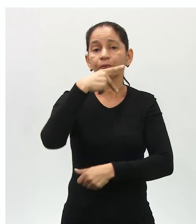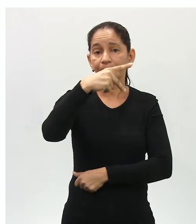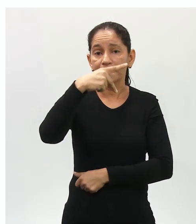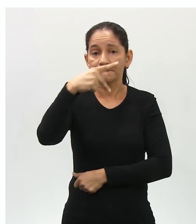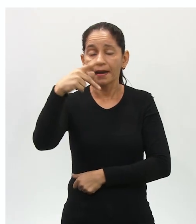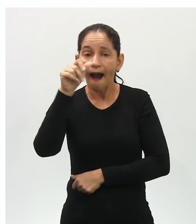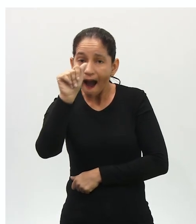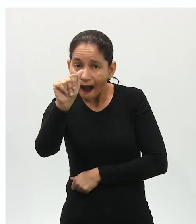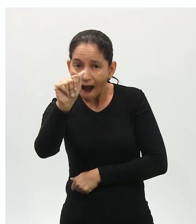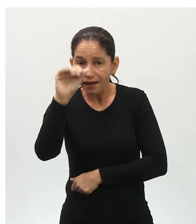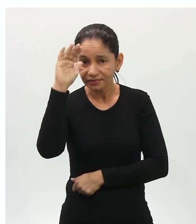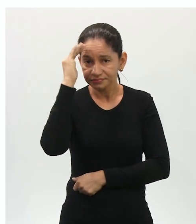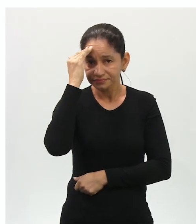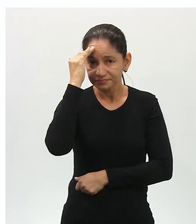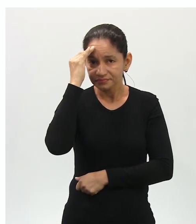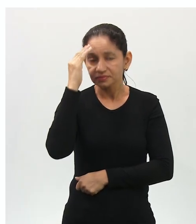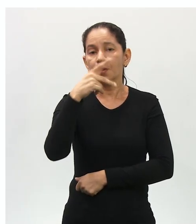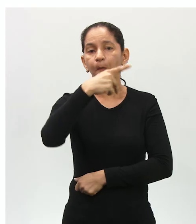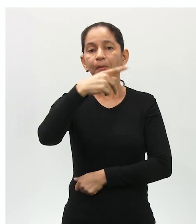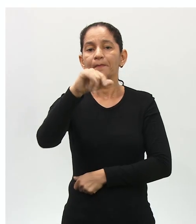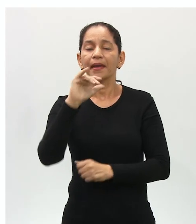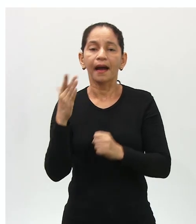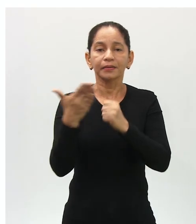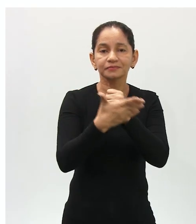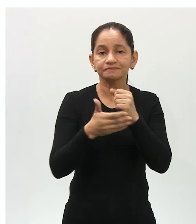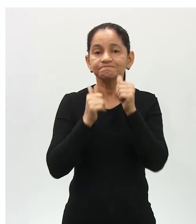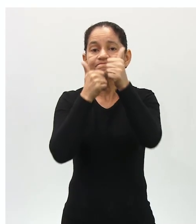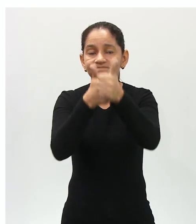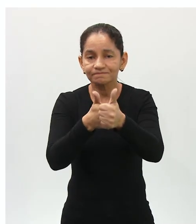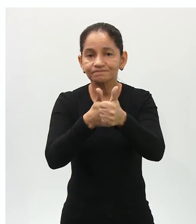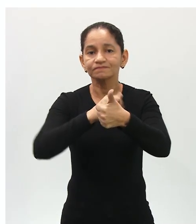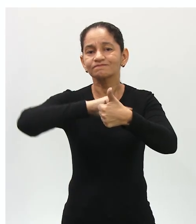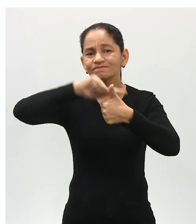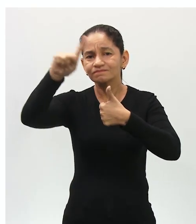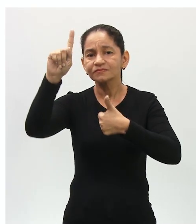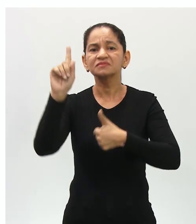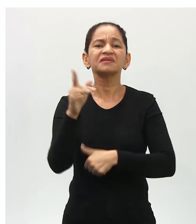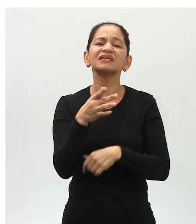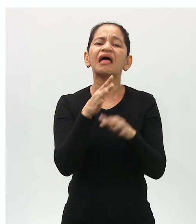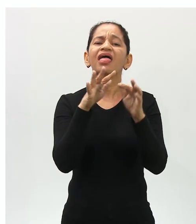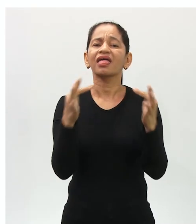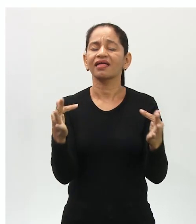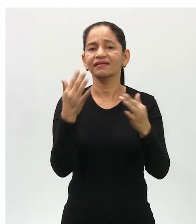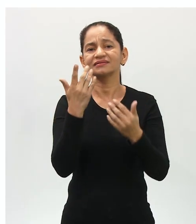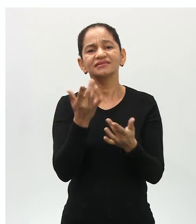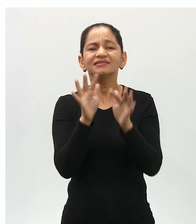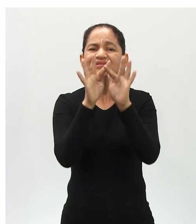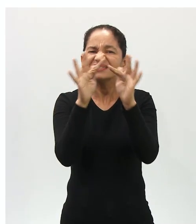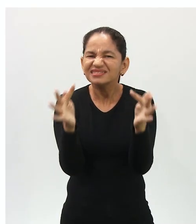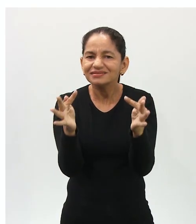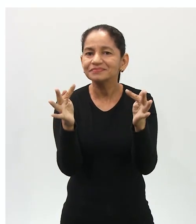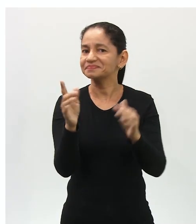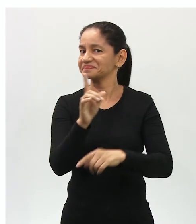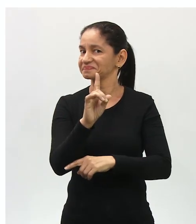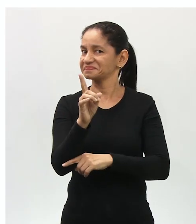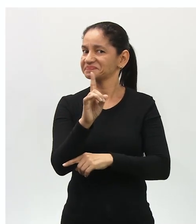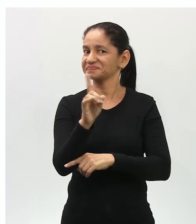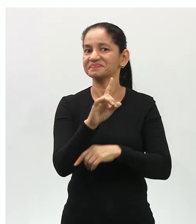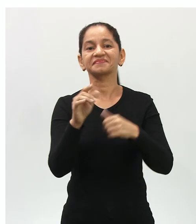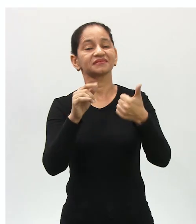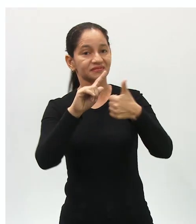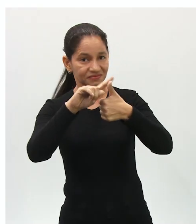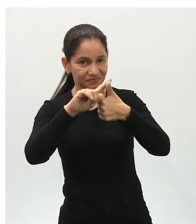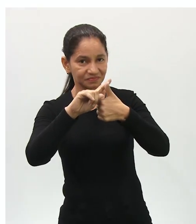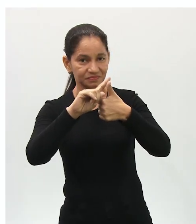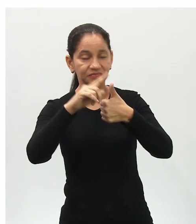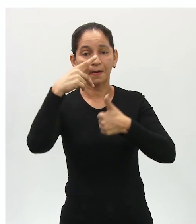ano seguinte. Então, assim, a cada ano, então a gente fala assim como se fosse um biscoito, Temos o plano plurianual, a